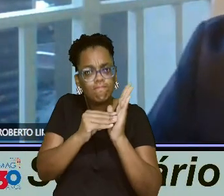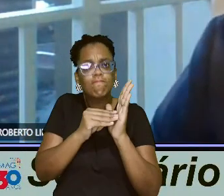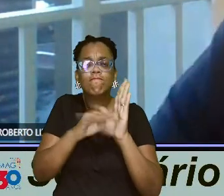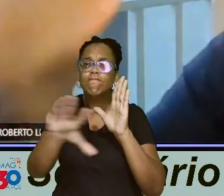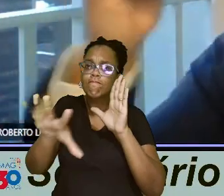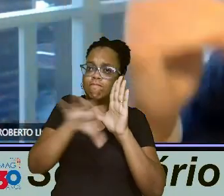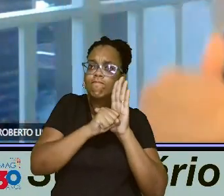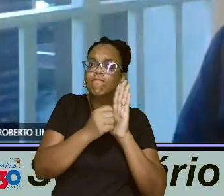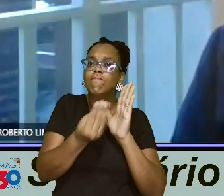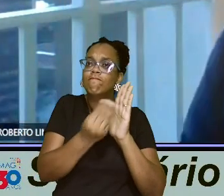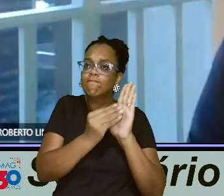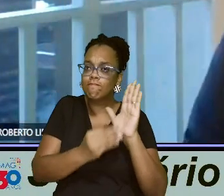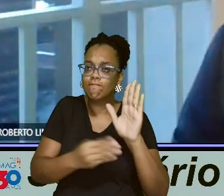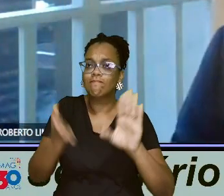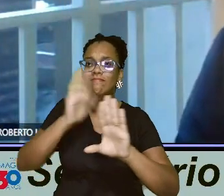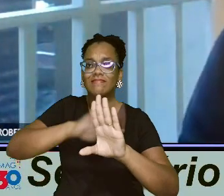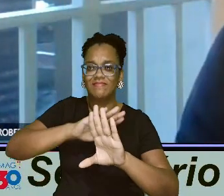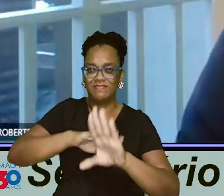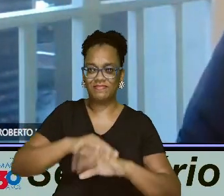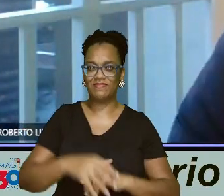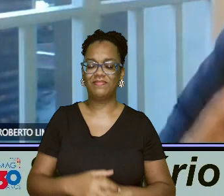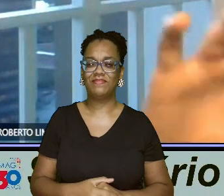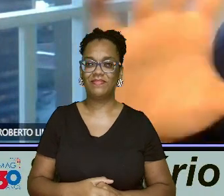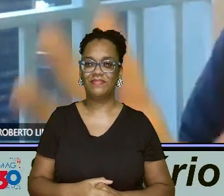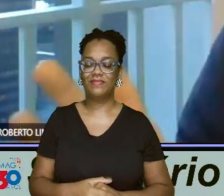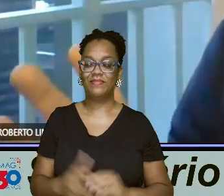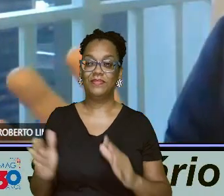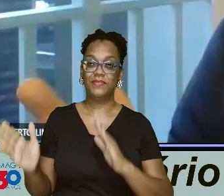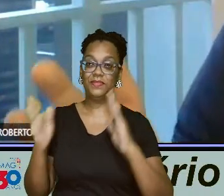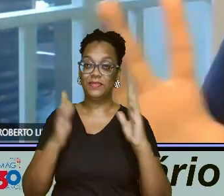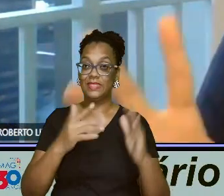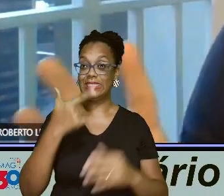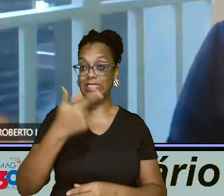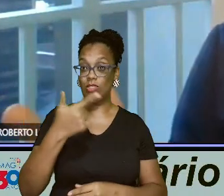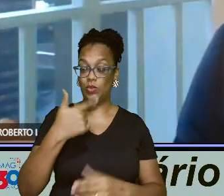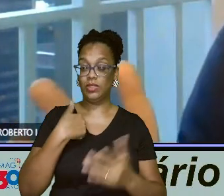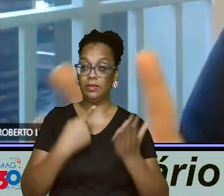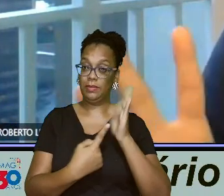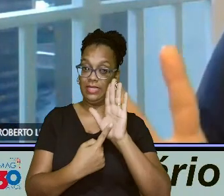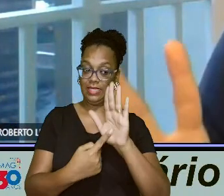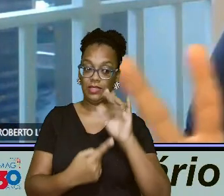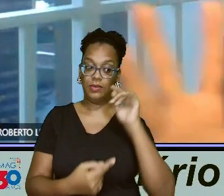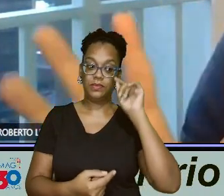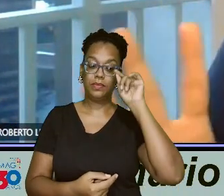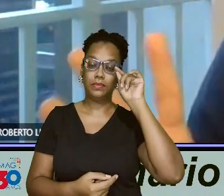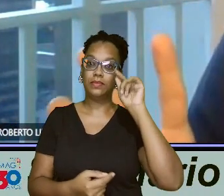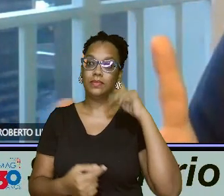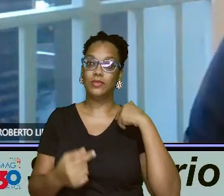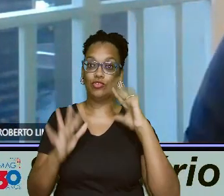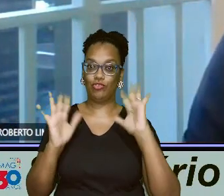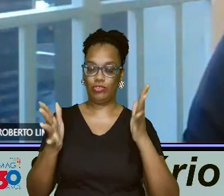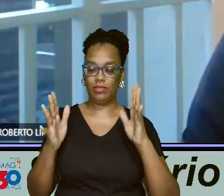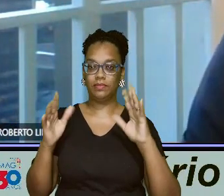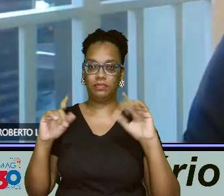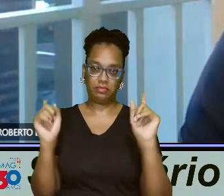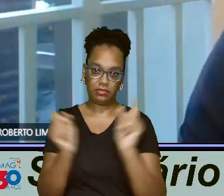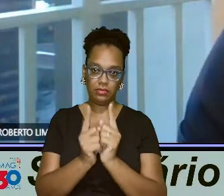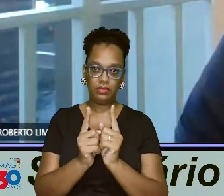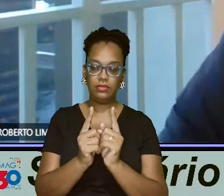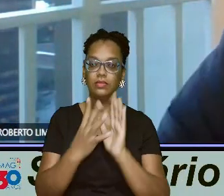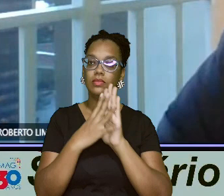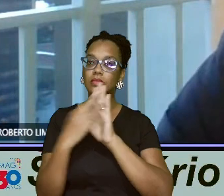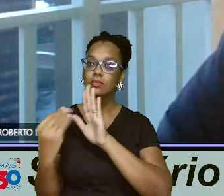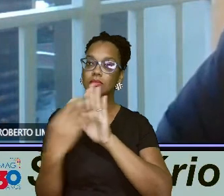precedentes. O segundo ponto aqui da minha apresentação, e aí a gente já entra aqui nos modelos de execução